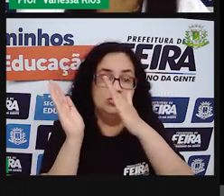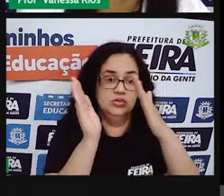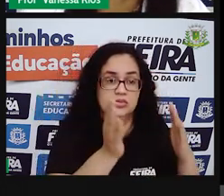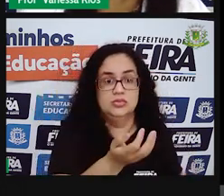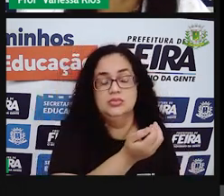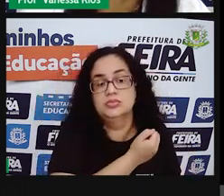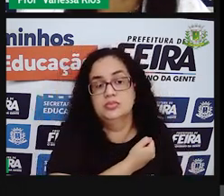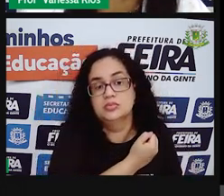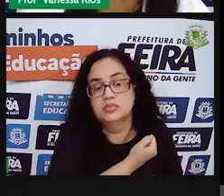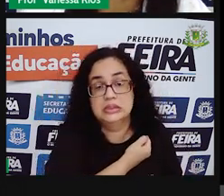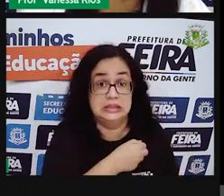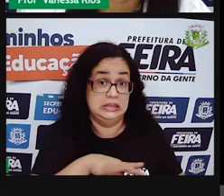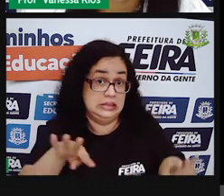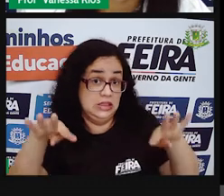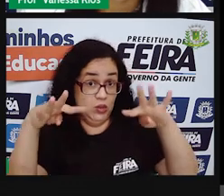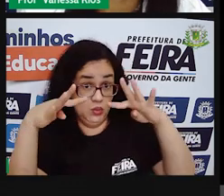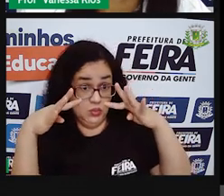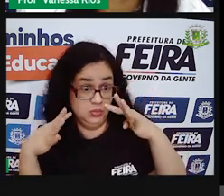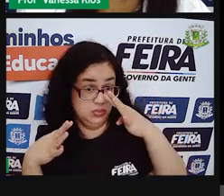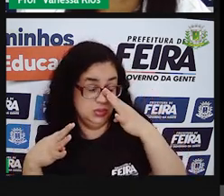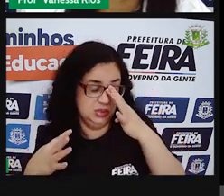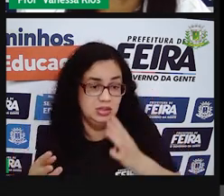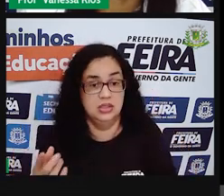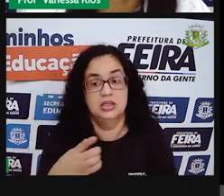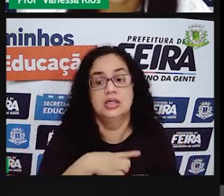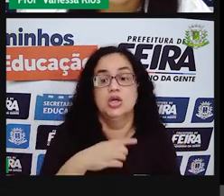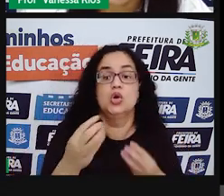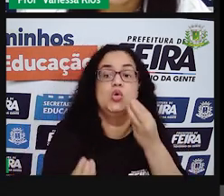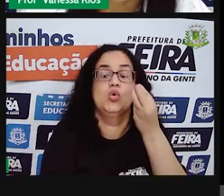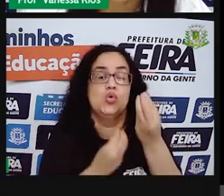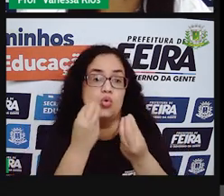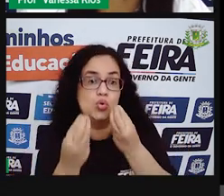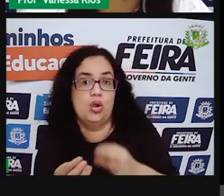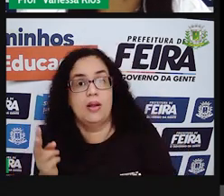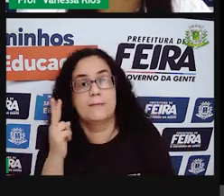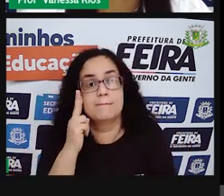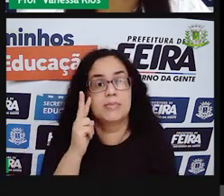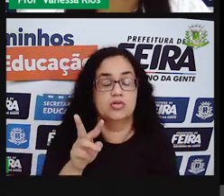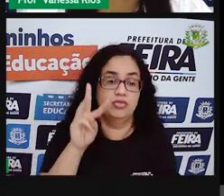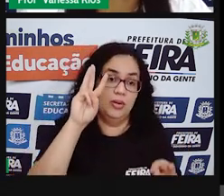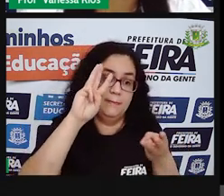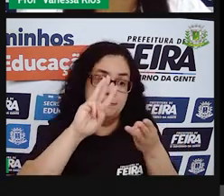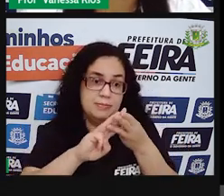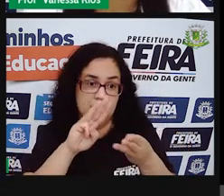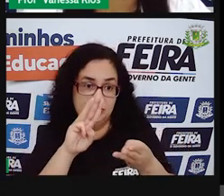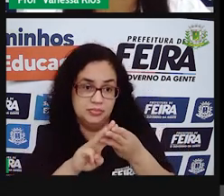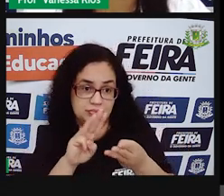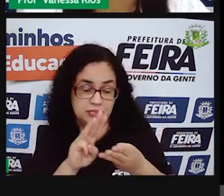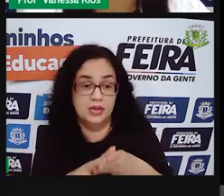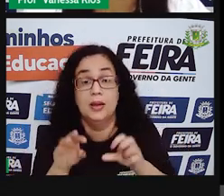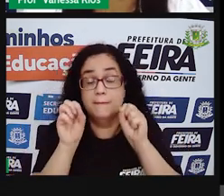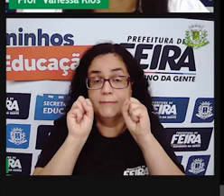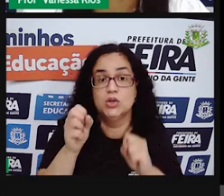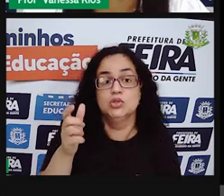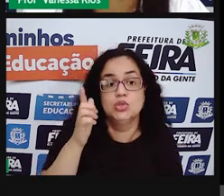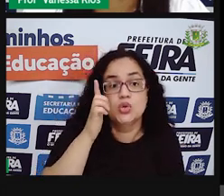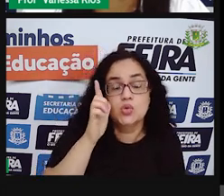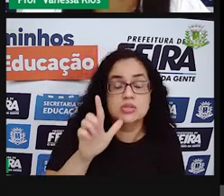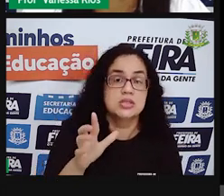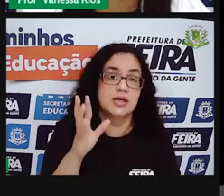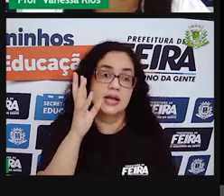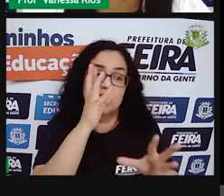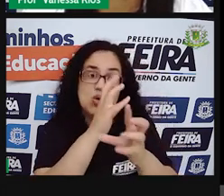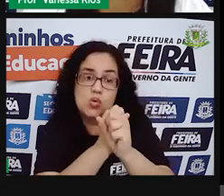numérica. Então, prestem bastante atenção, existem aí formas de ver, né? A matemática permite que a gente consiga